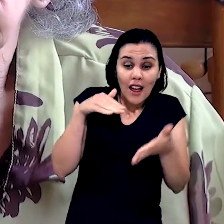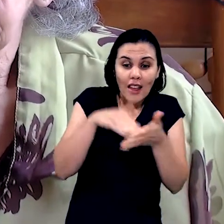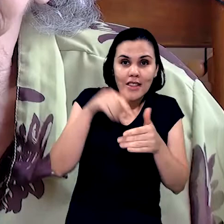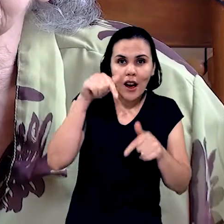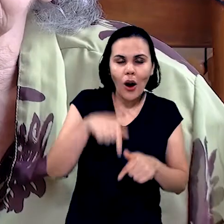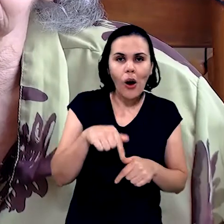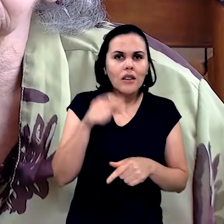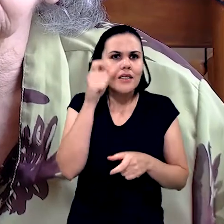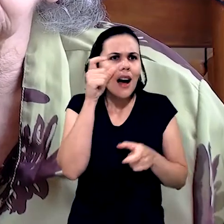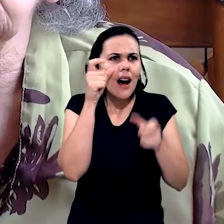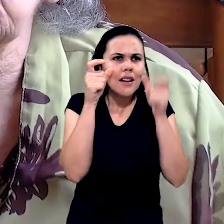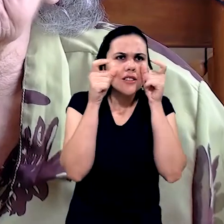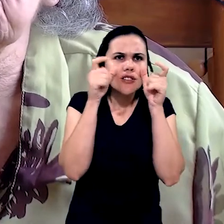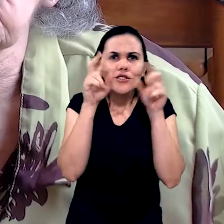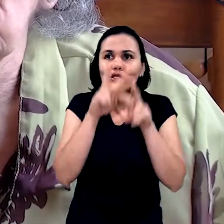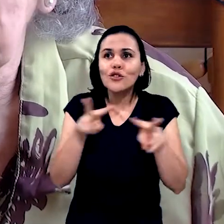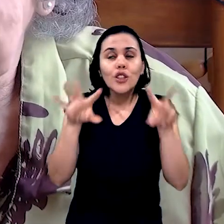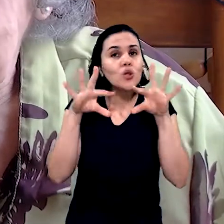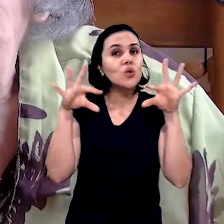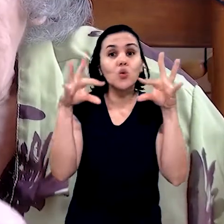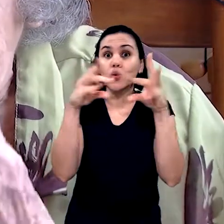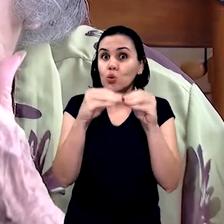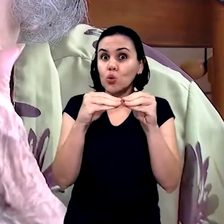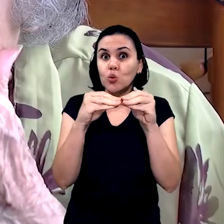agora, assistindo tudo isso.